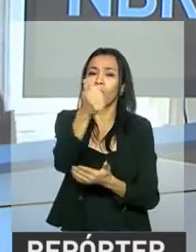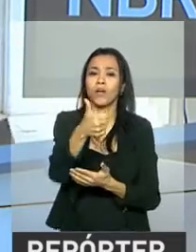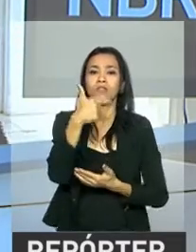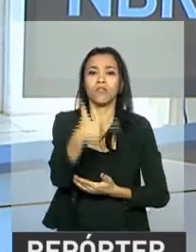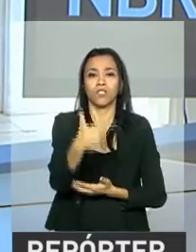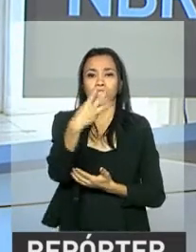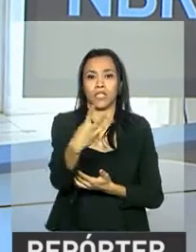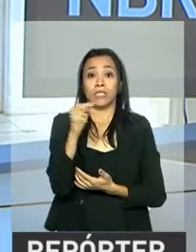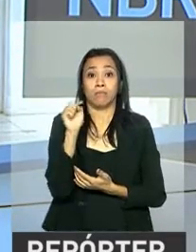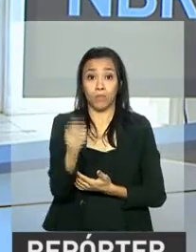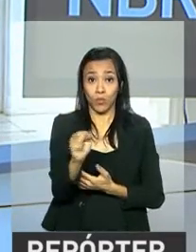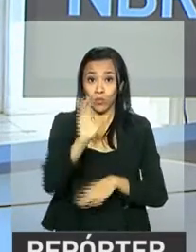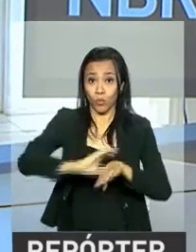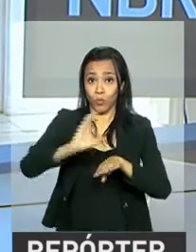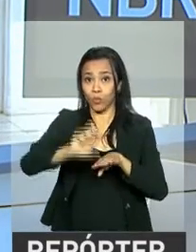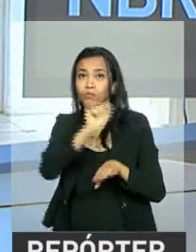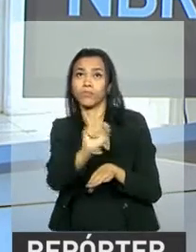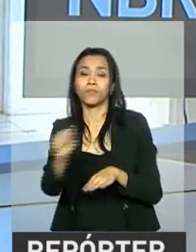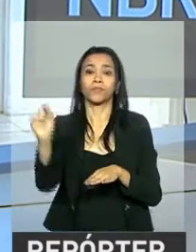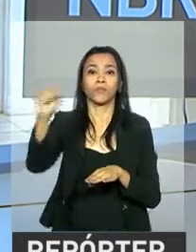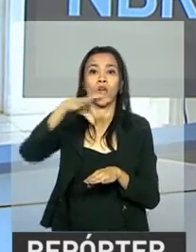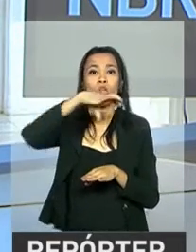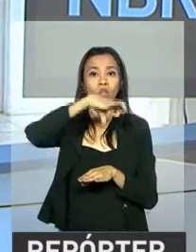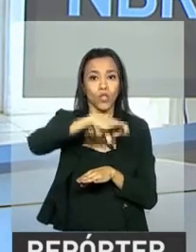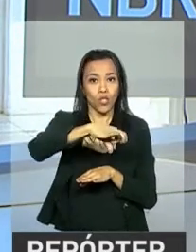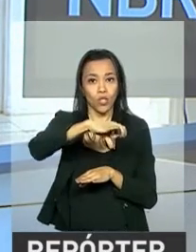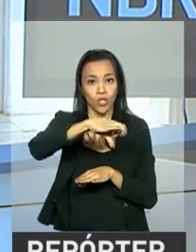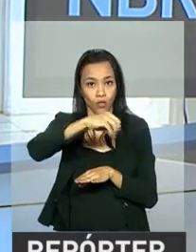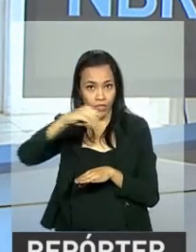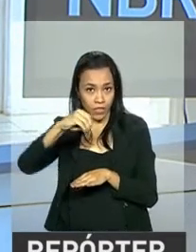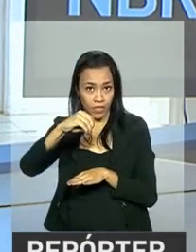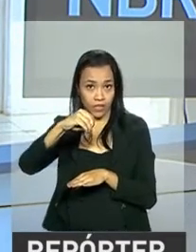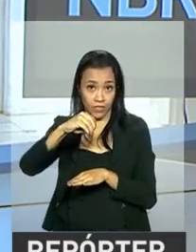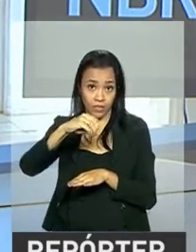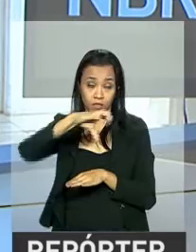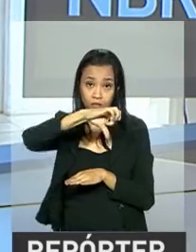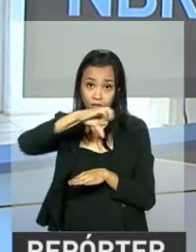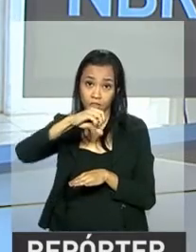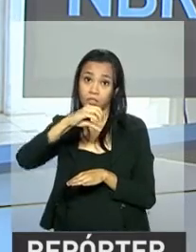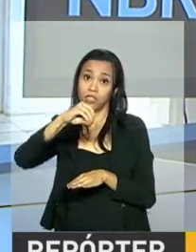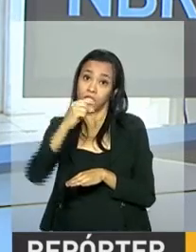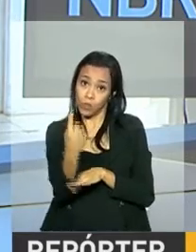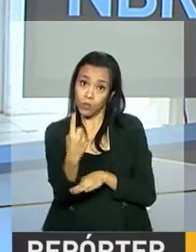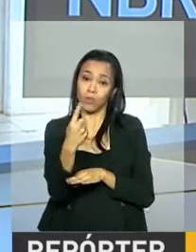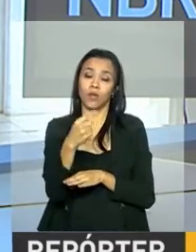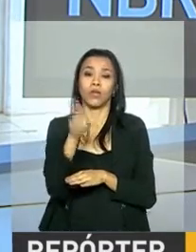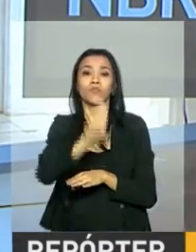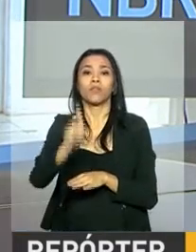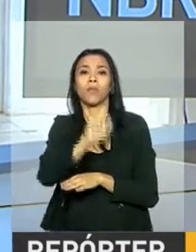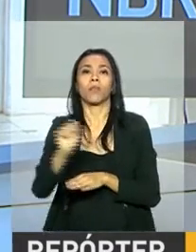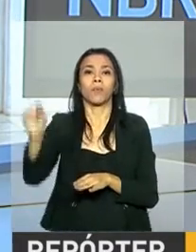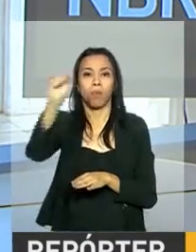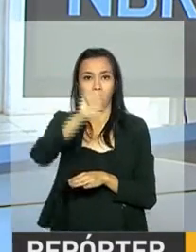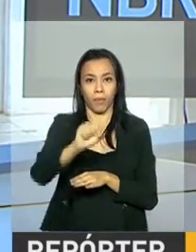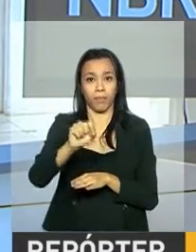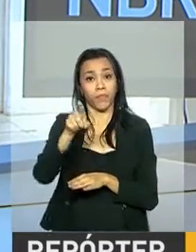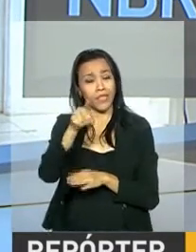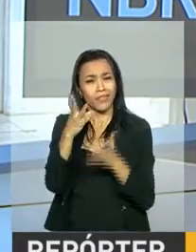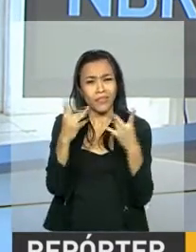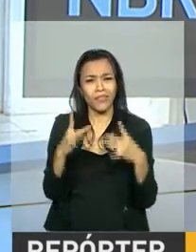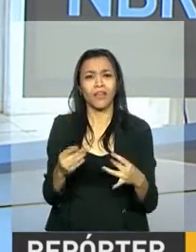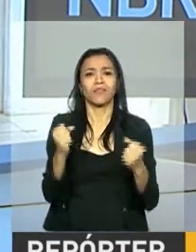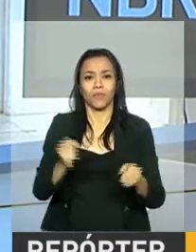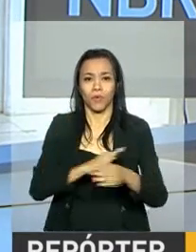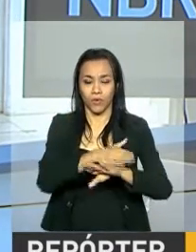mil cursos de 901 instituições de ensino superior todos os detalhes nesse endereço que aparece